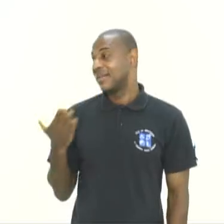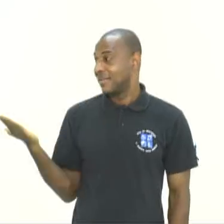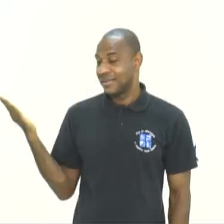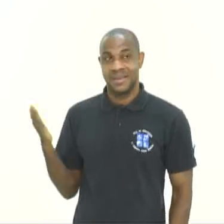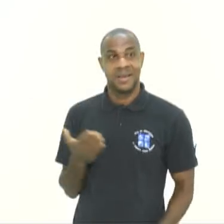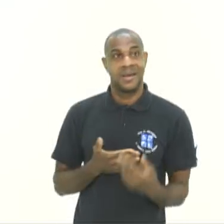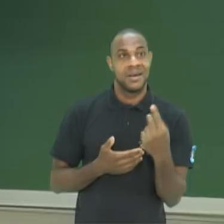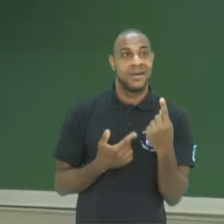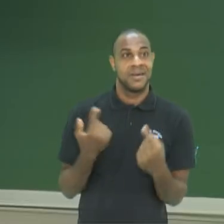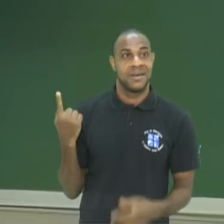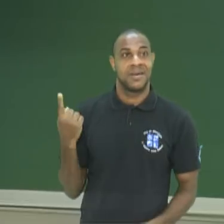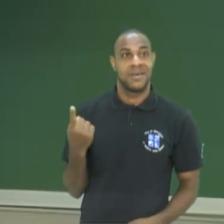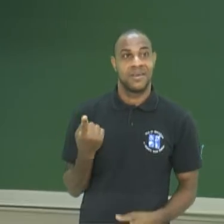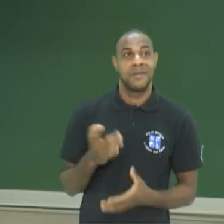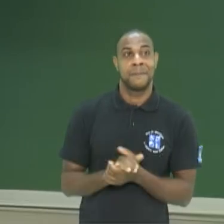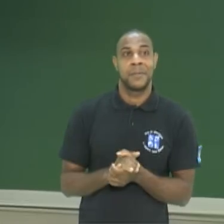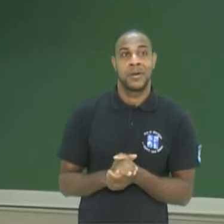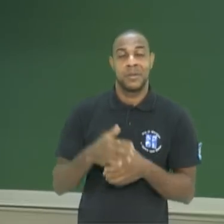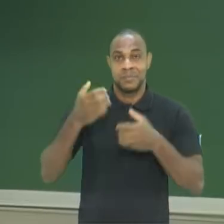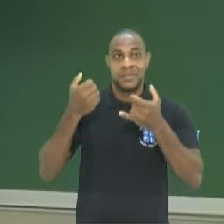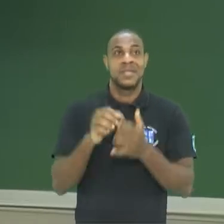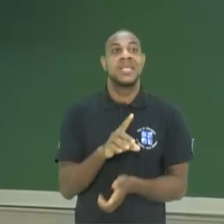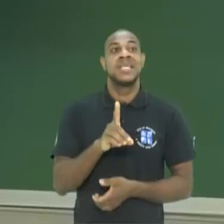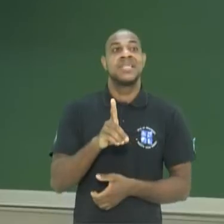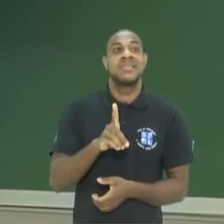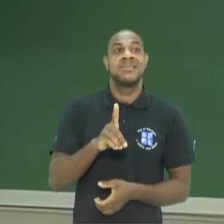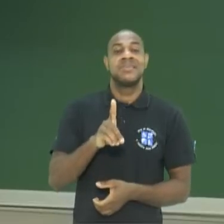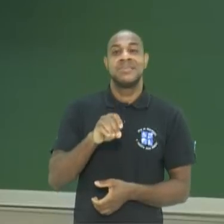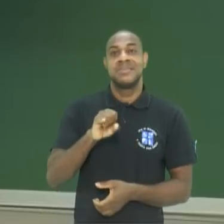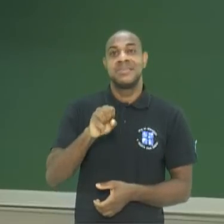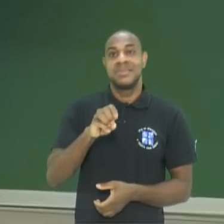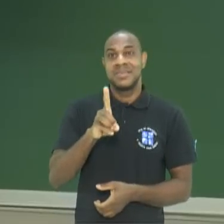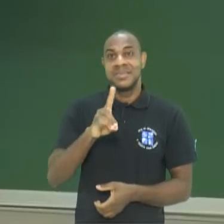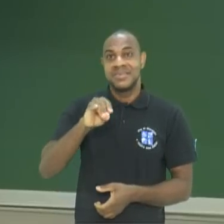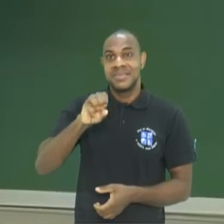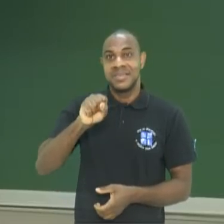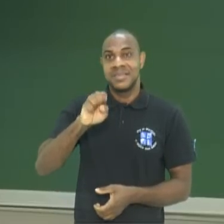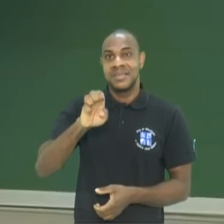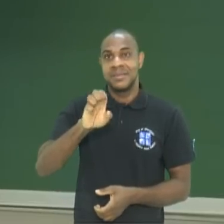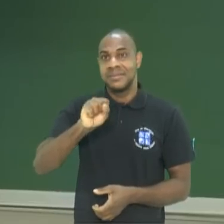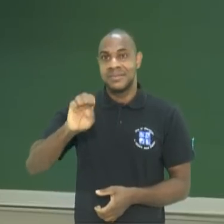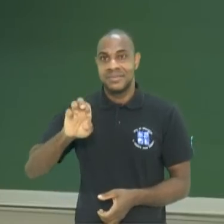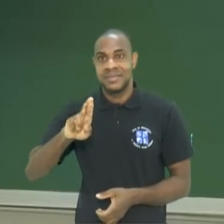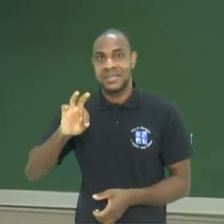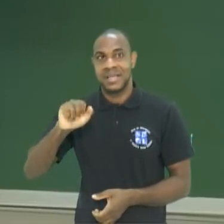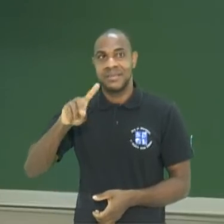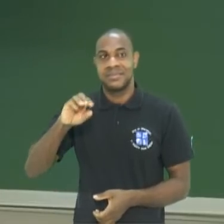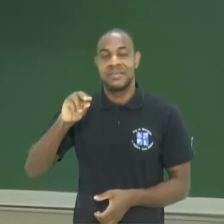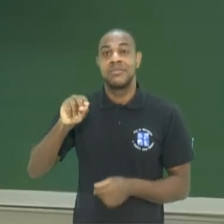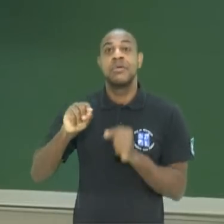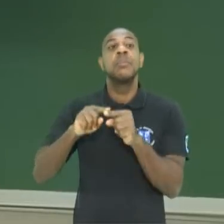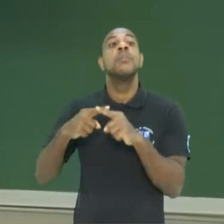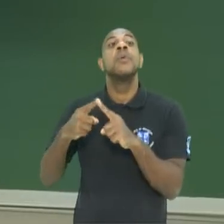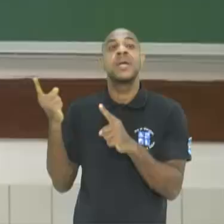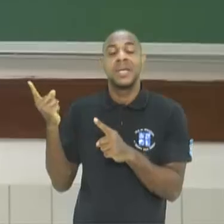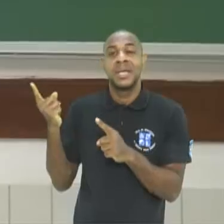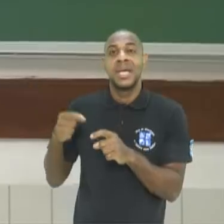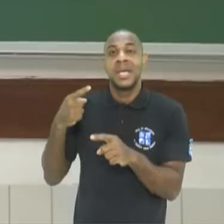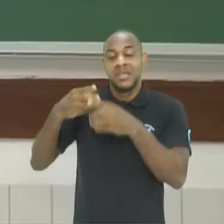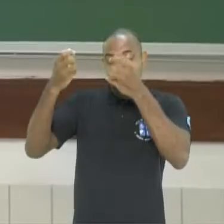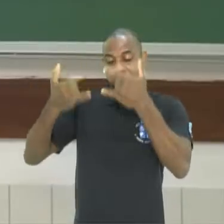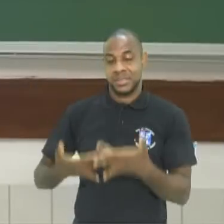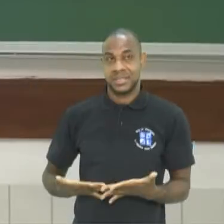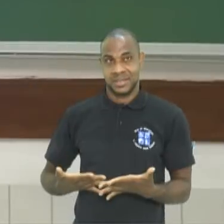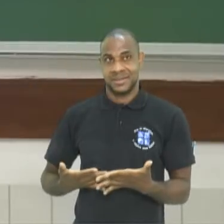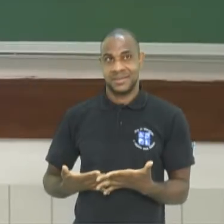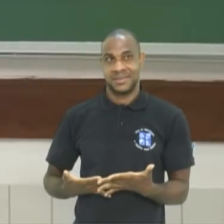voltar aqui, ó, dissertativo, porque utiliza. Então, utiliza explicações para justificá-la. Eu explico